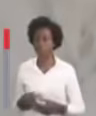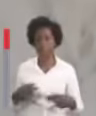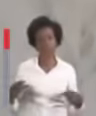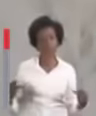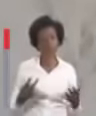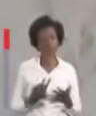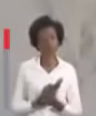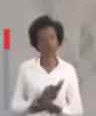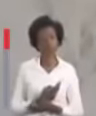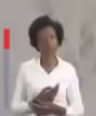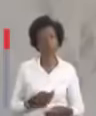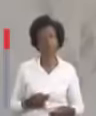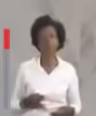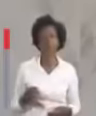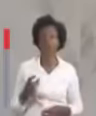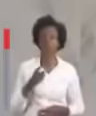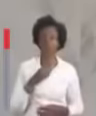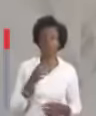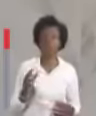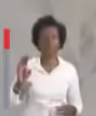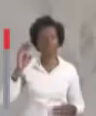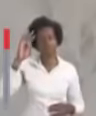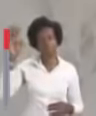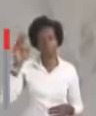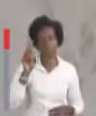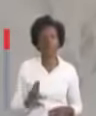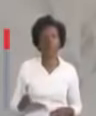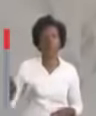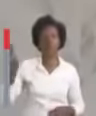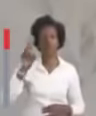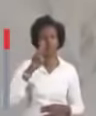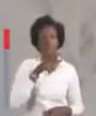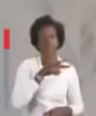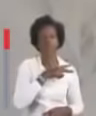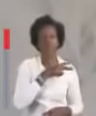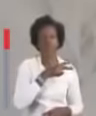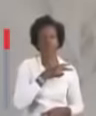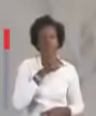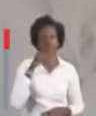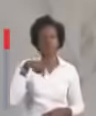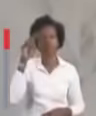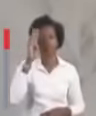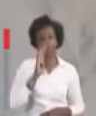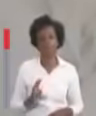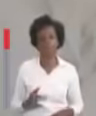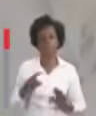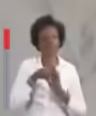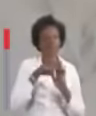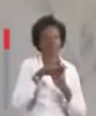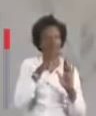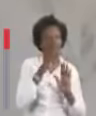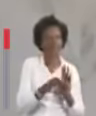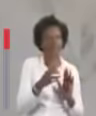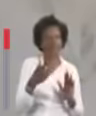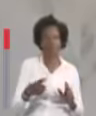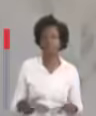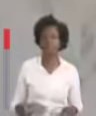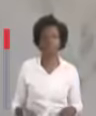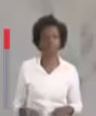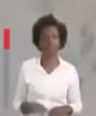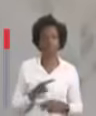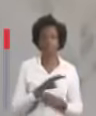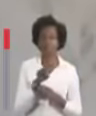não é com o que vem acontecendo Sobretudo com as Universidades privadas no Brasil não há fiscalização não a